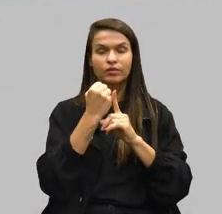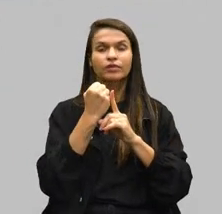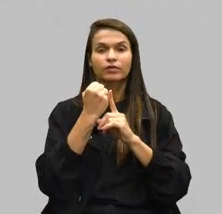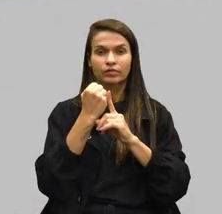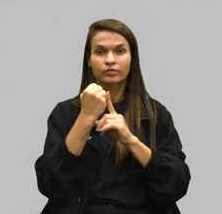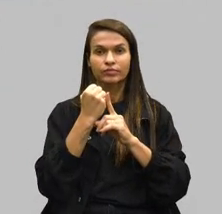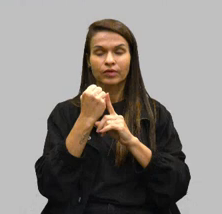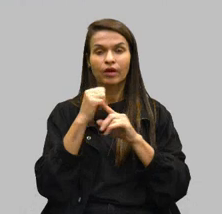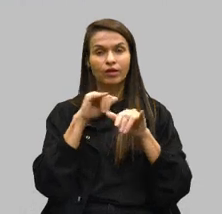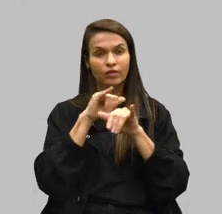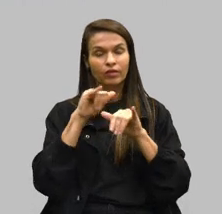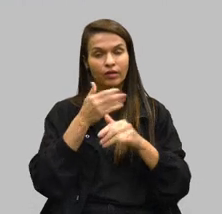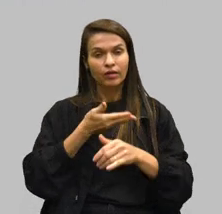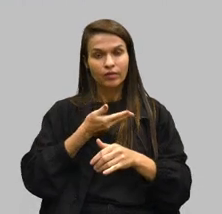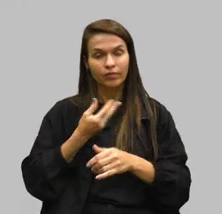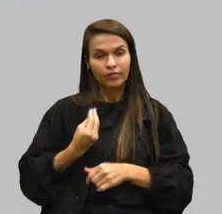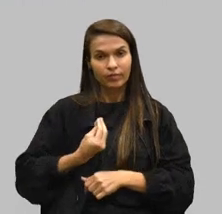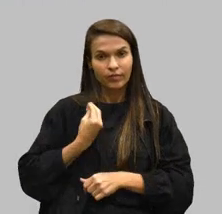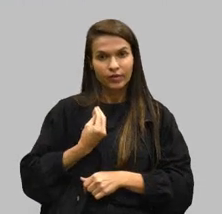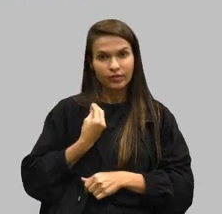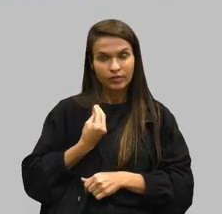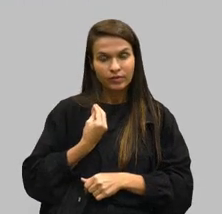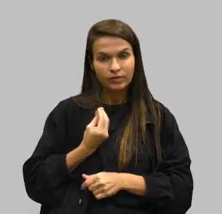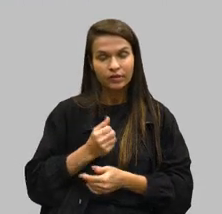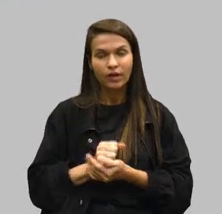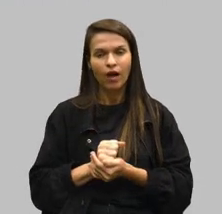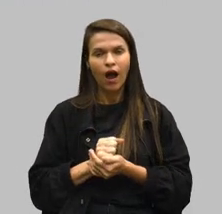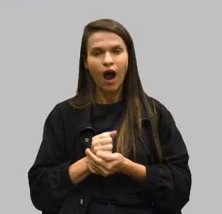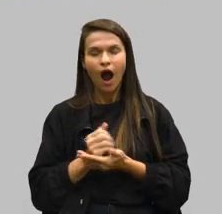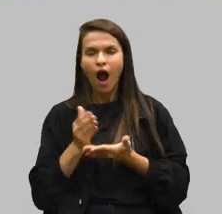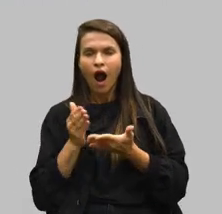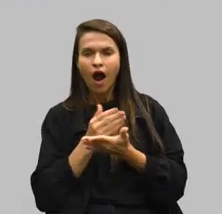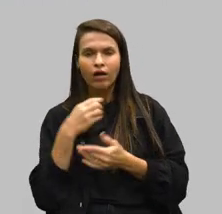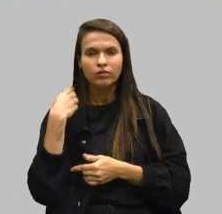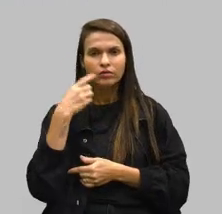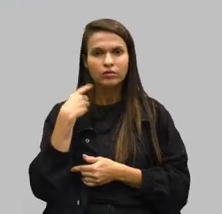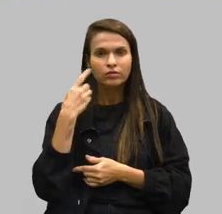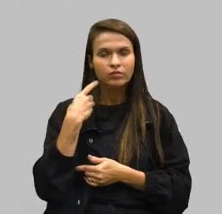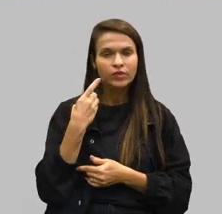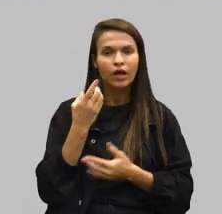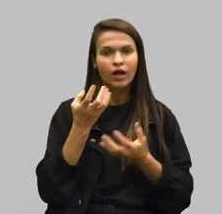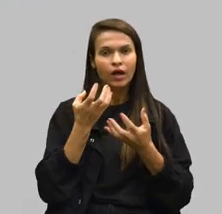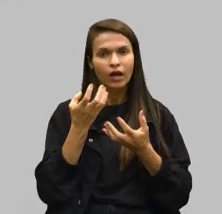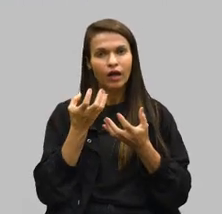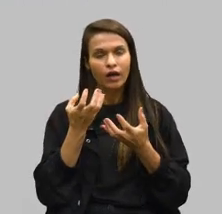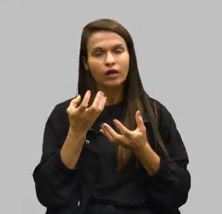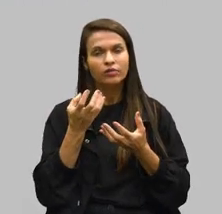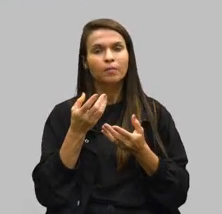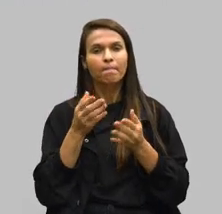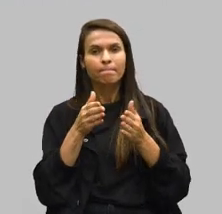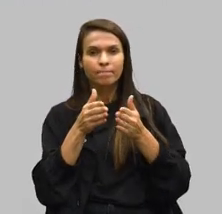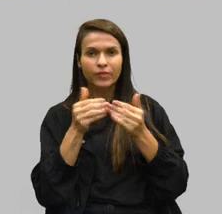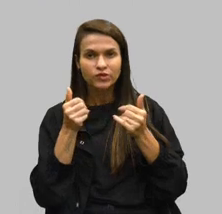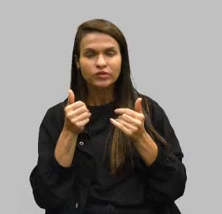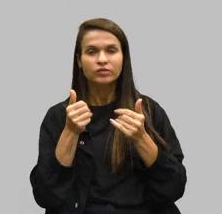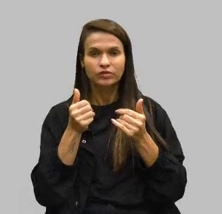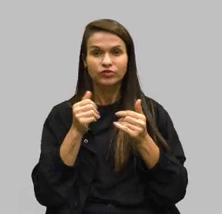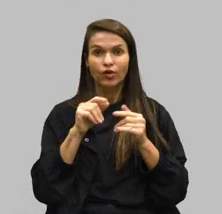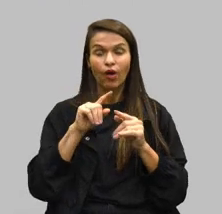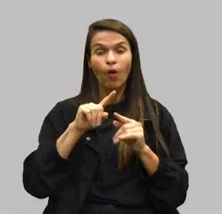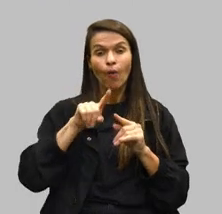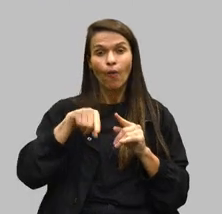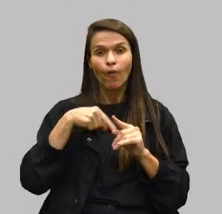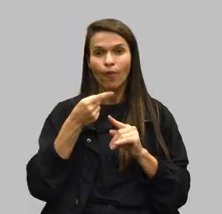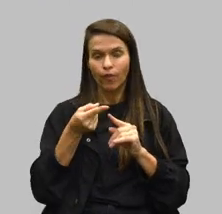colegas aqui presentes que se alguém algum Deputado alguma deputada quiser fazer requerimentos serão apreciados na próxima reunião da